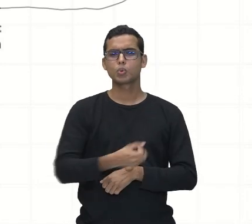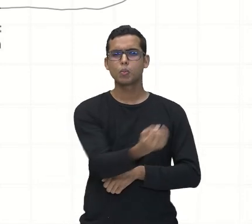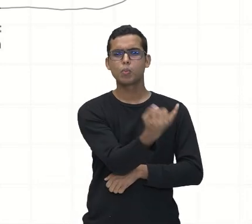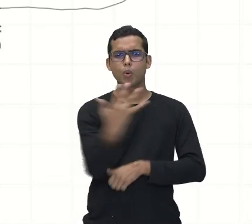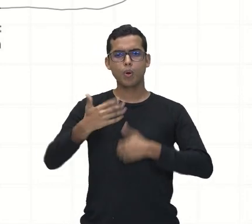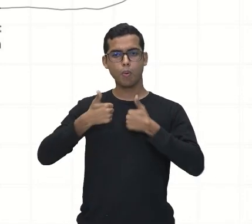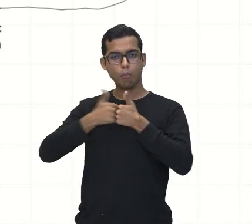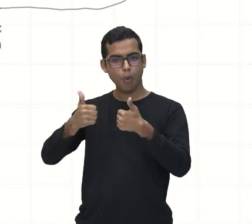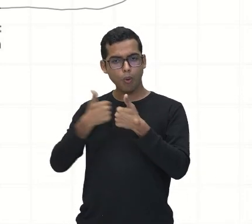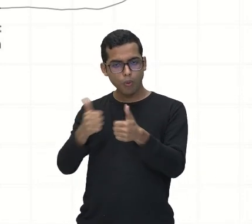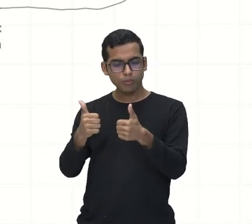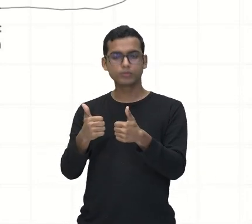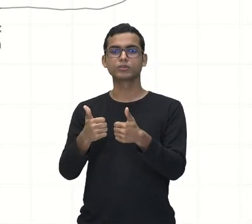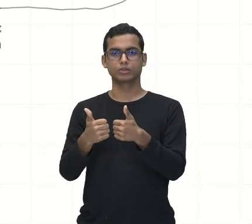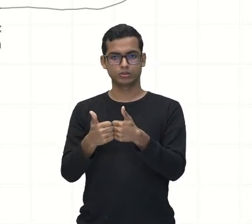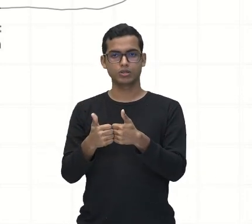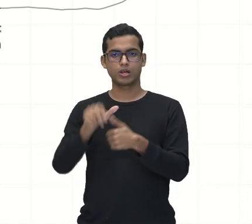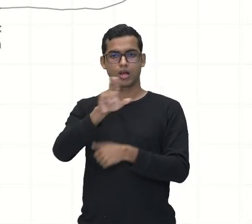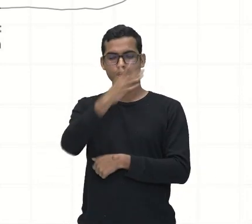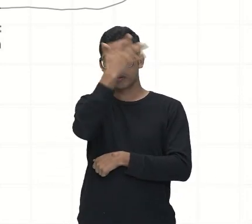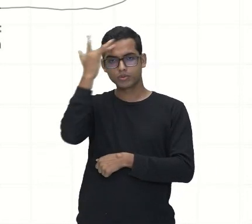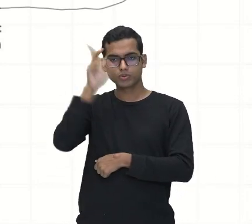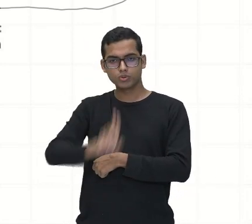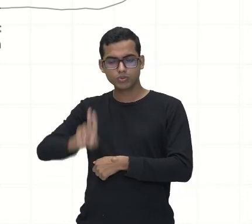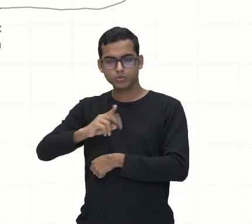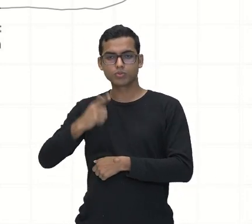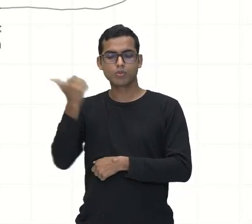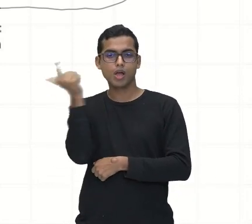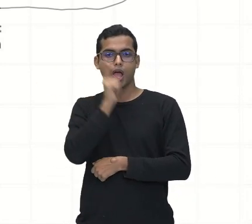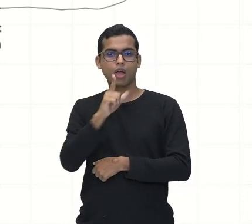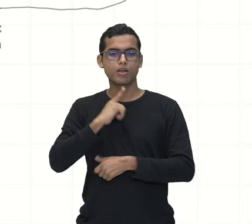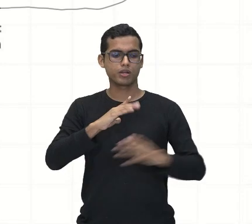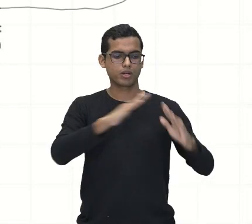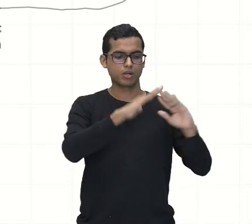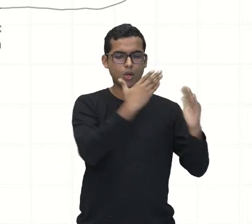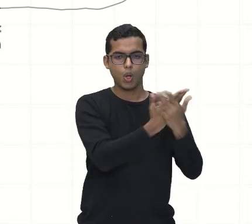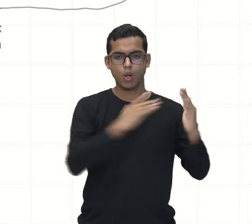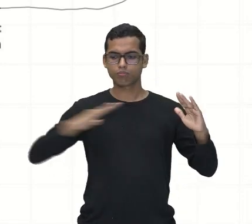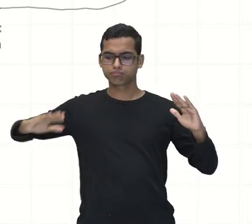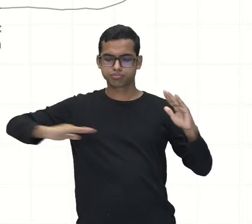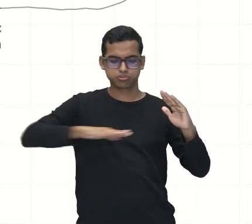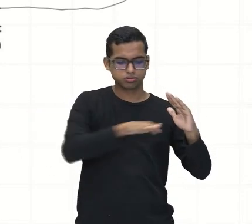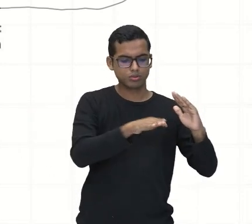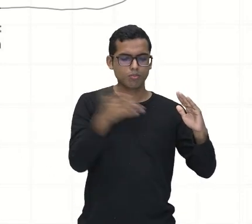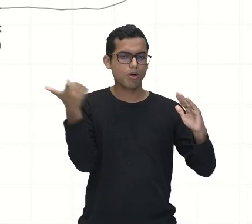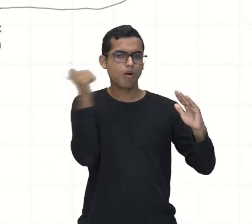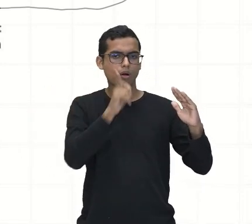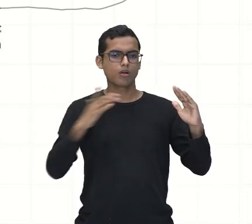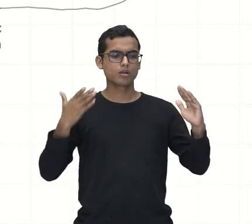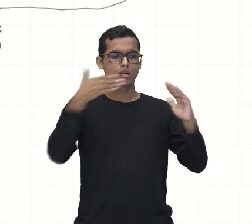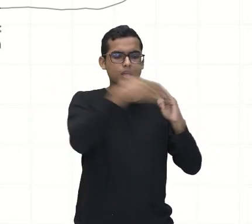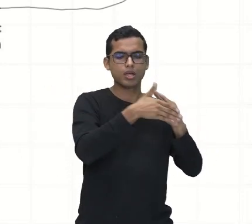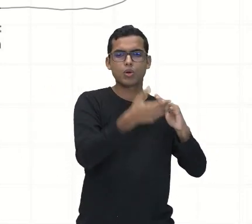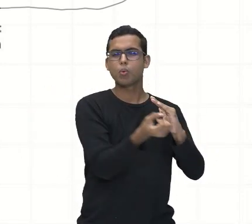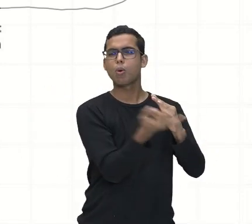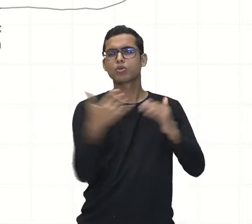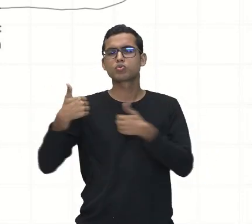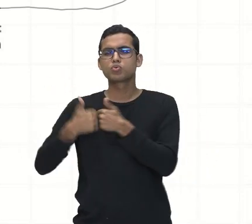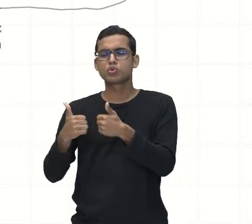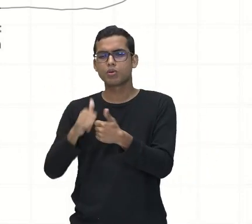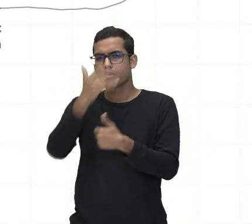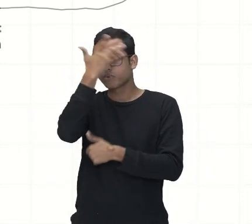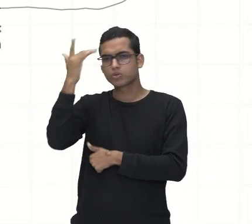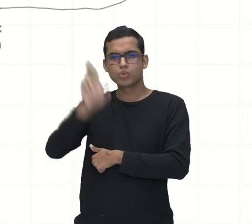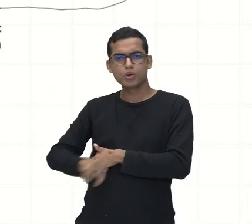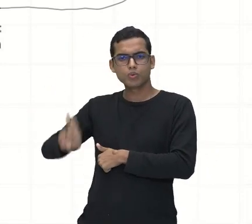eles pegam para ir para a escola. Tudo certo? E se eu observar, cada ônibus desse equivale a 5